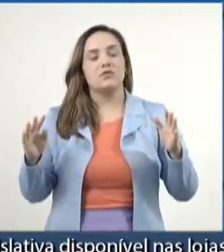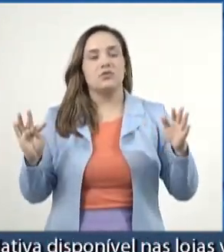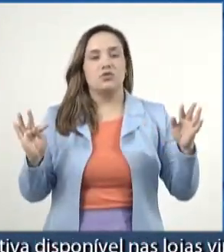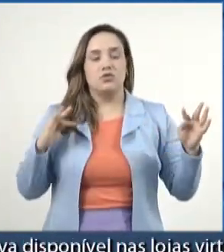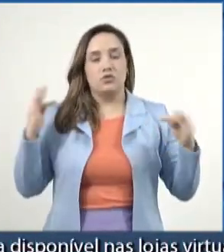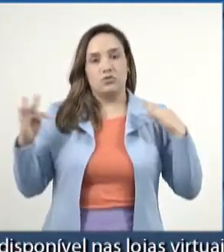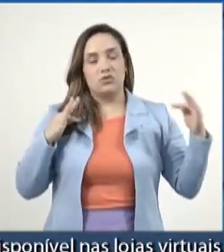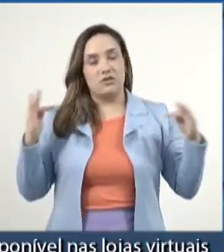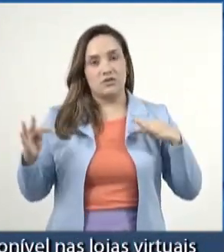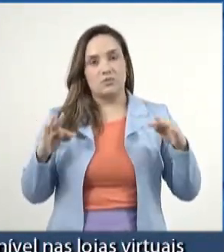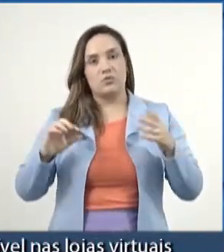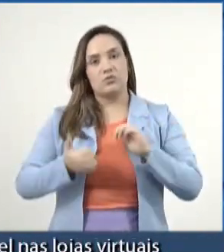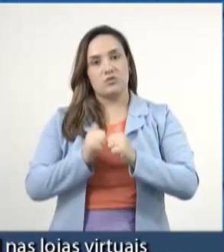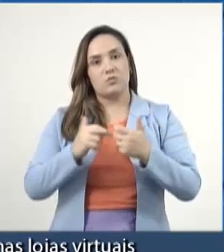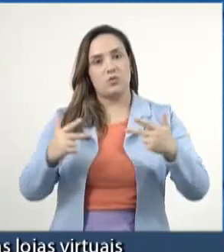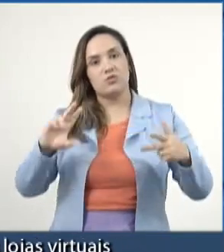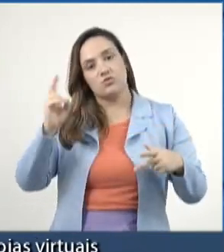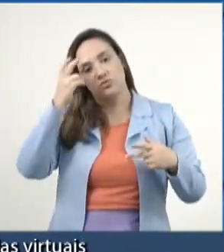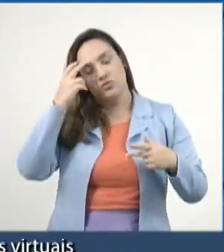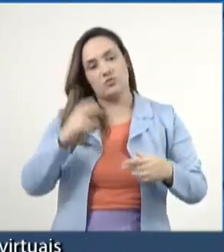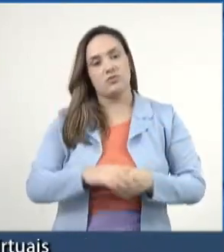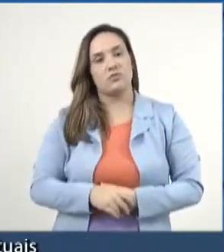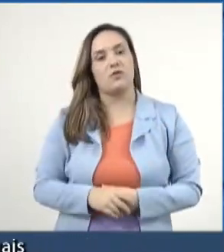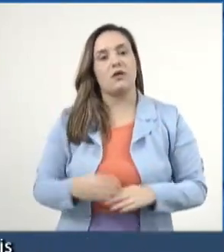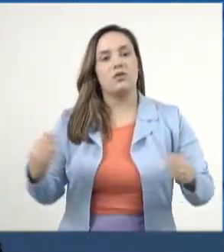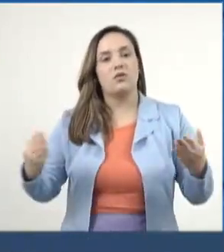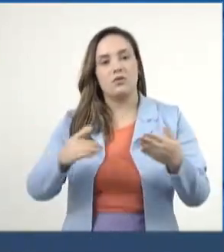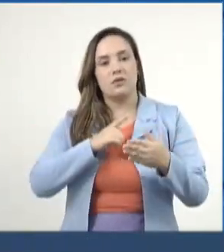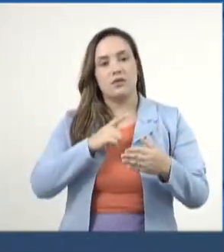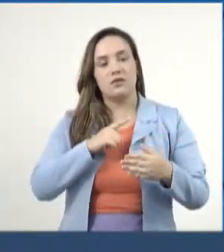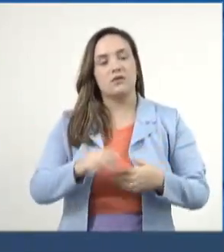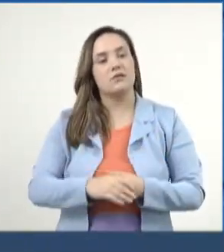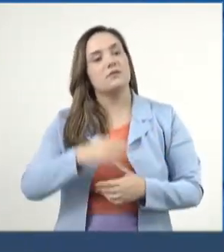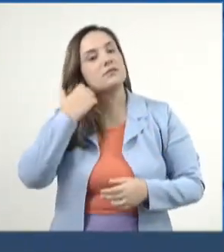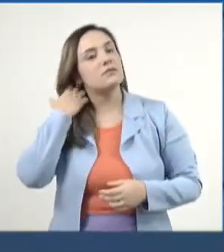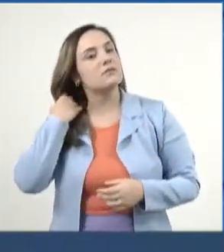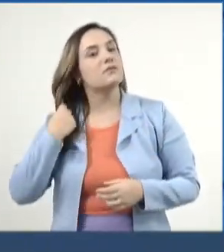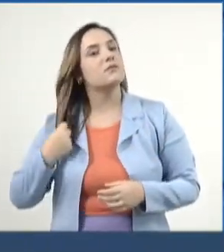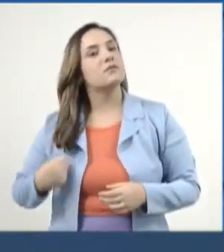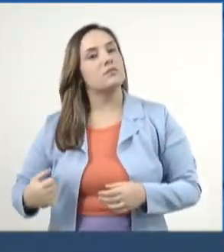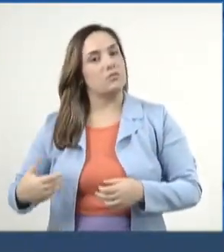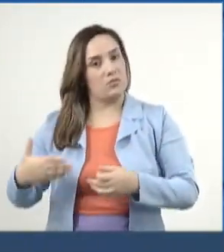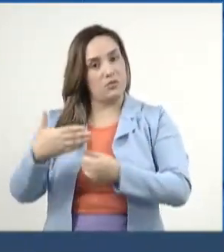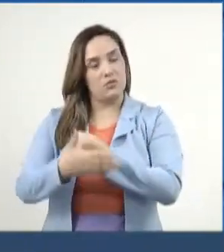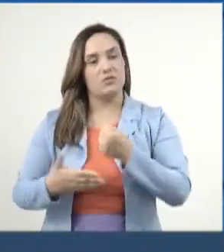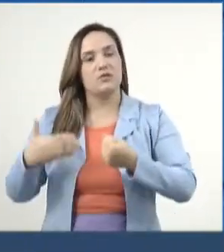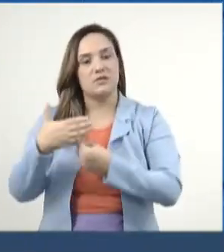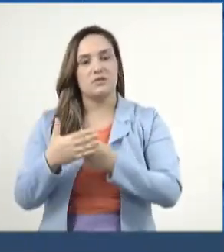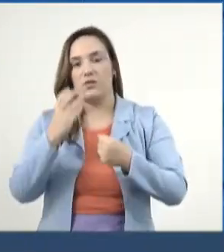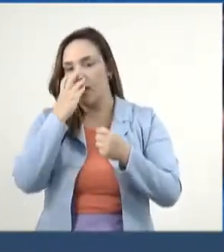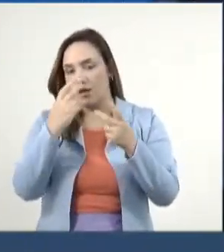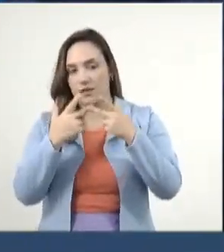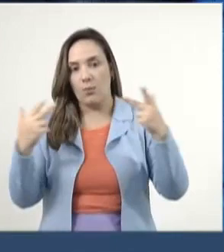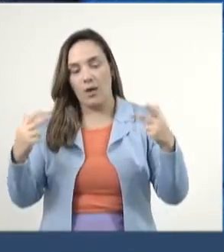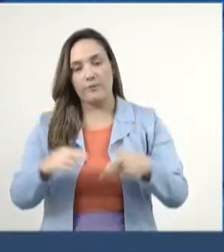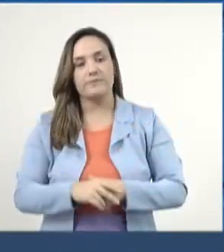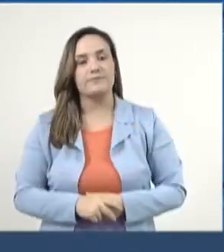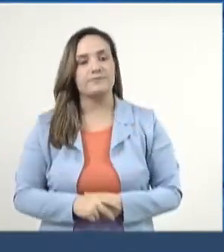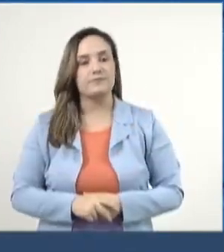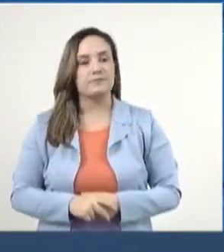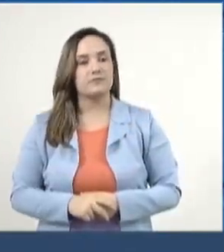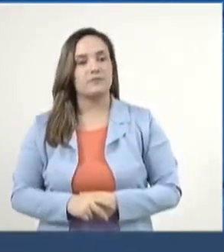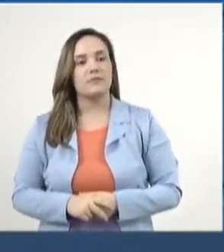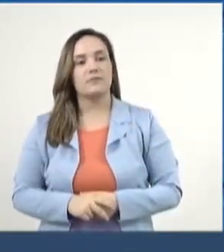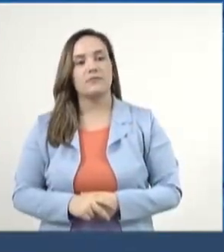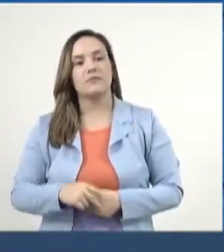Cultura, e foi incluído a Assessoria de Proteção Animal, hoje foi uma